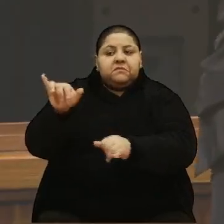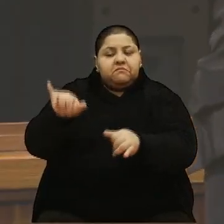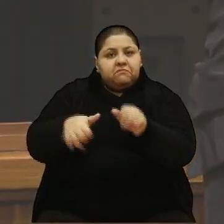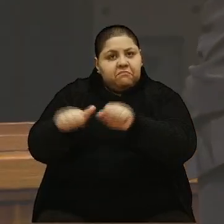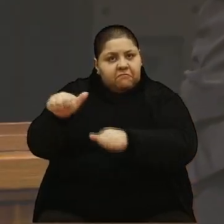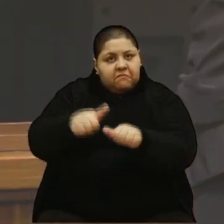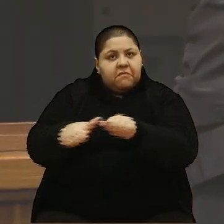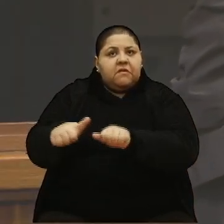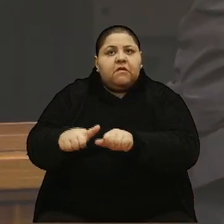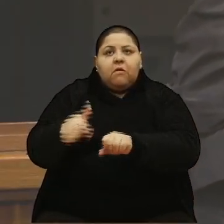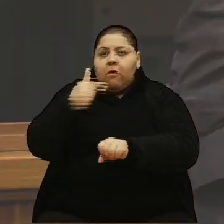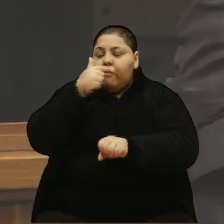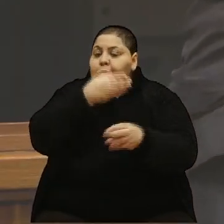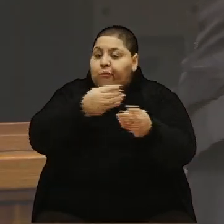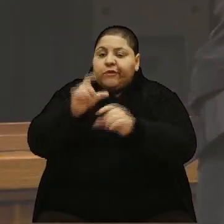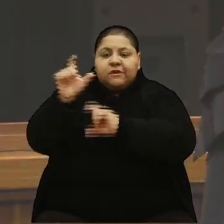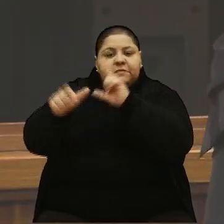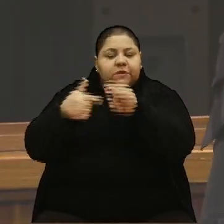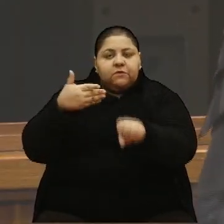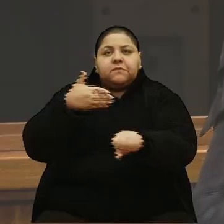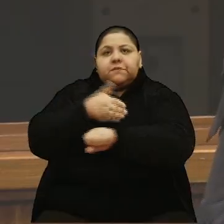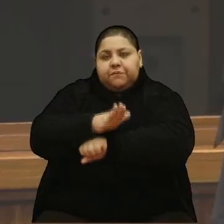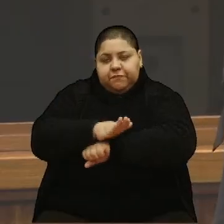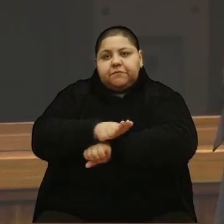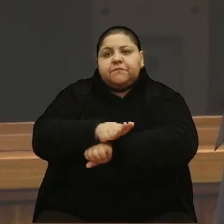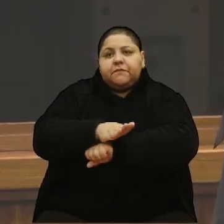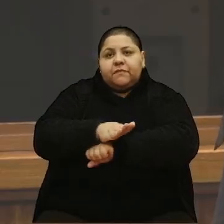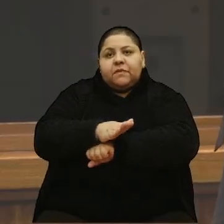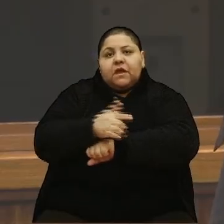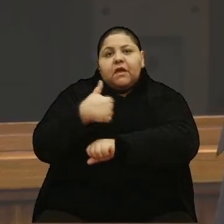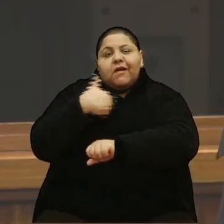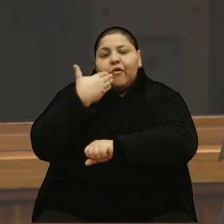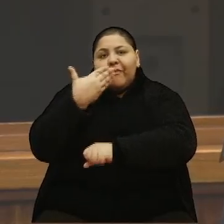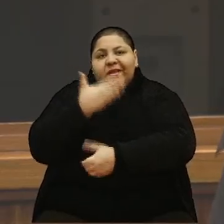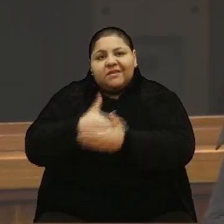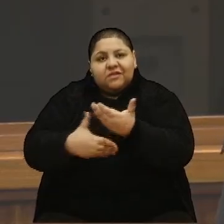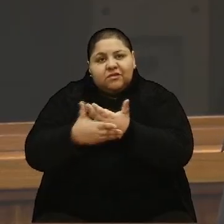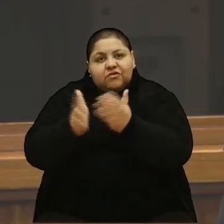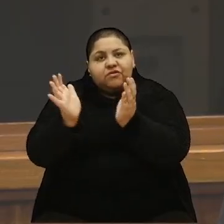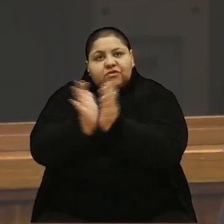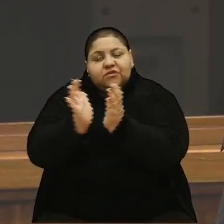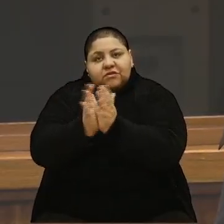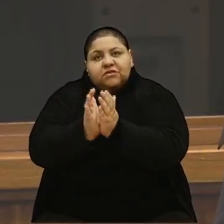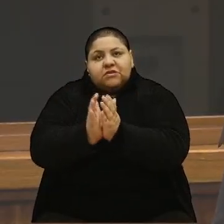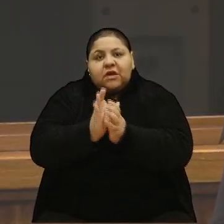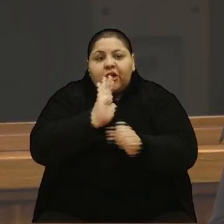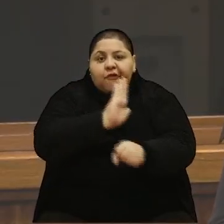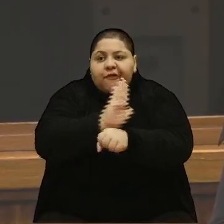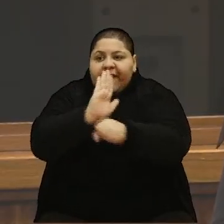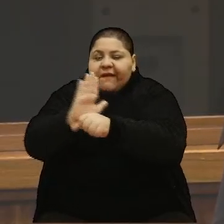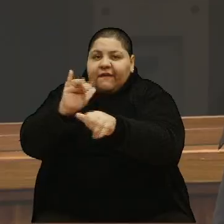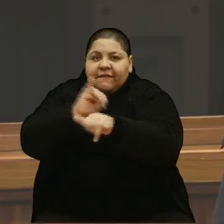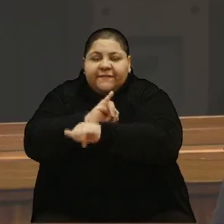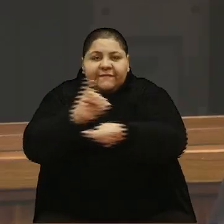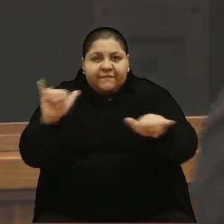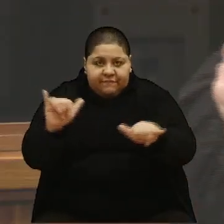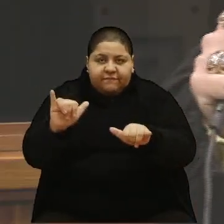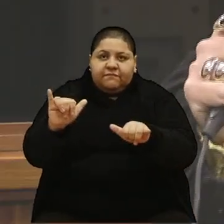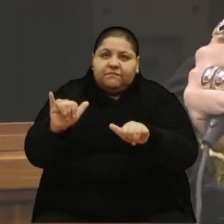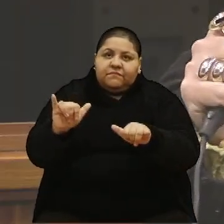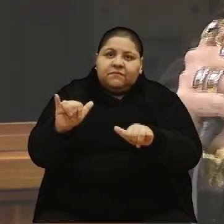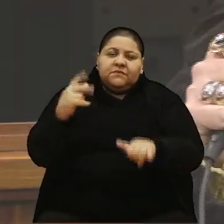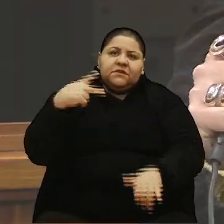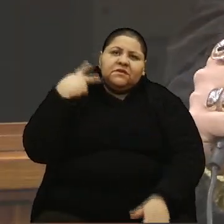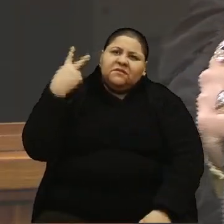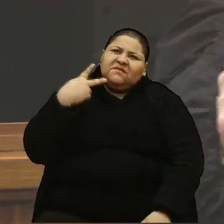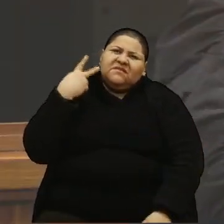e quantidade de pessoas. Então, eu solicito a todos os colegas que ajudem a divulgar. A